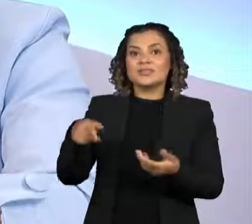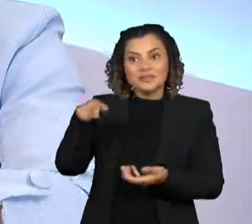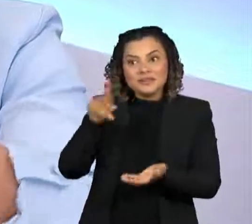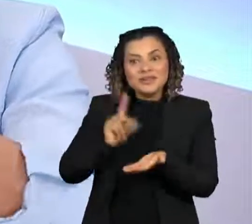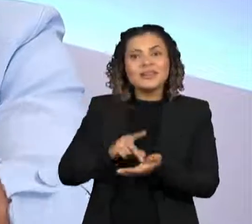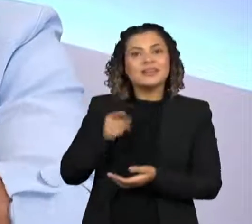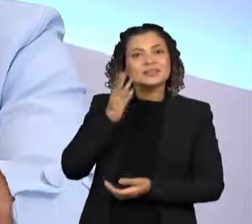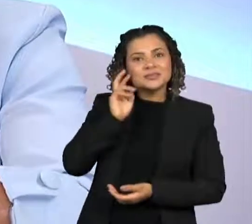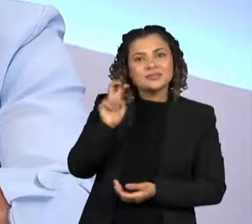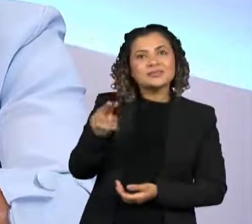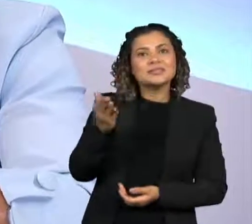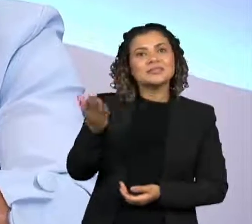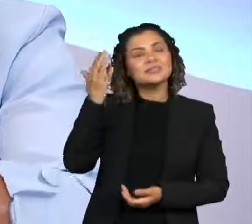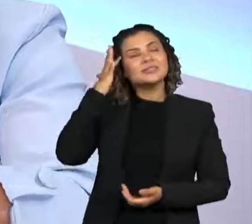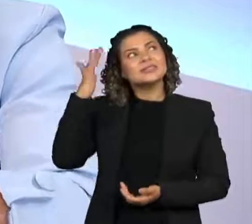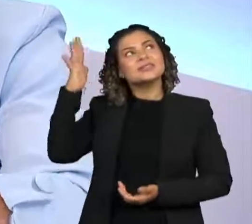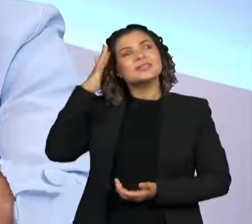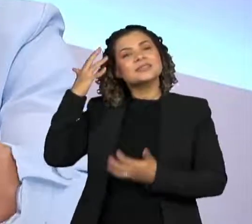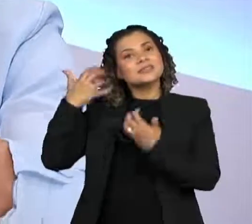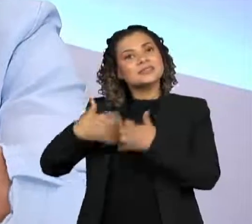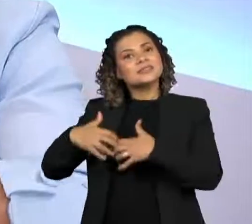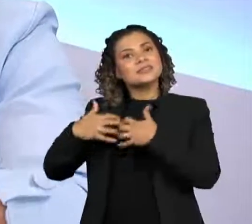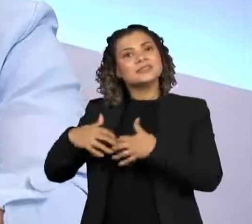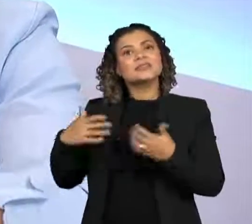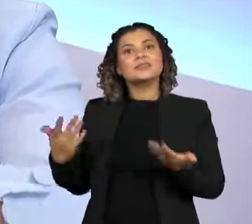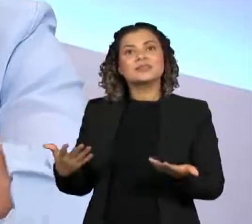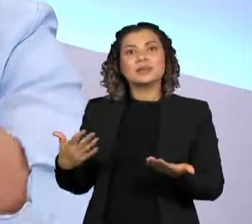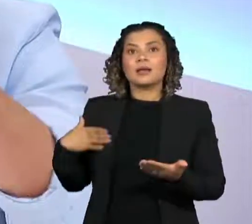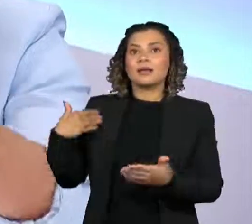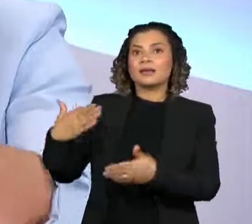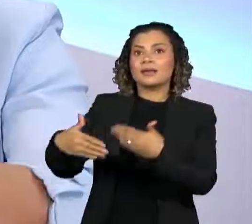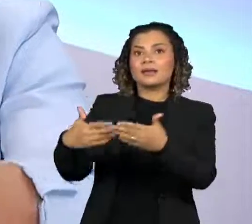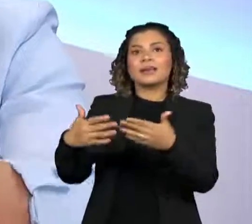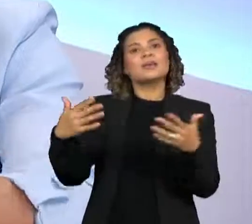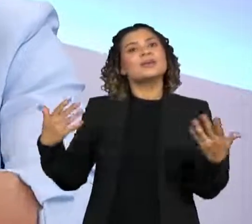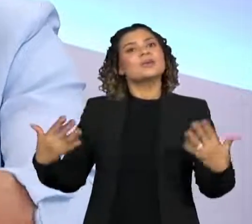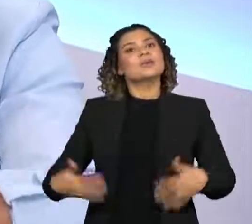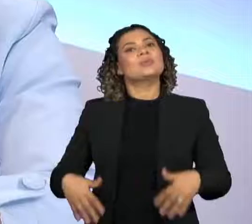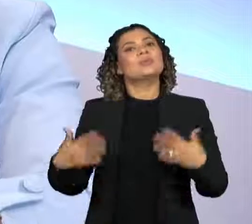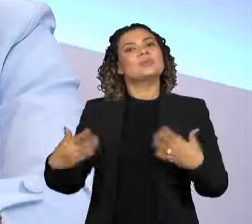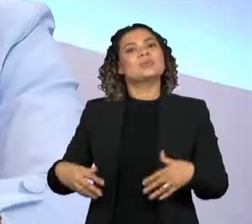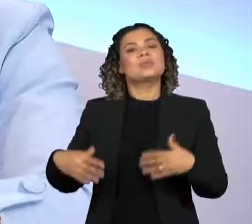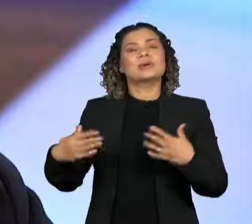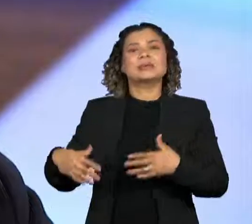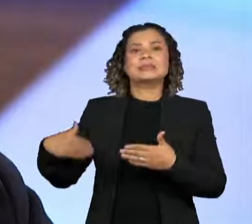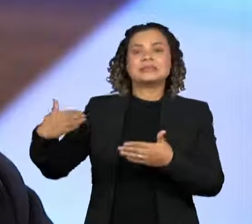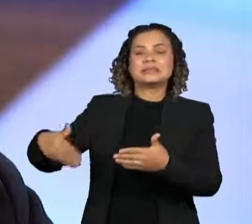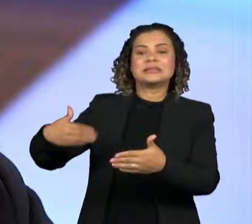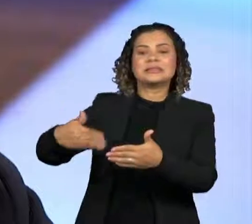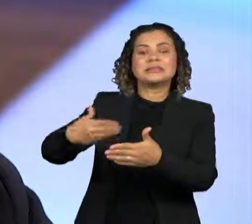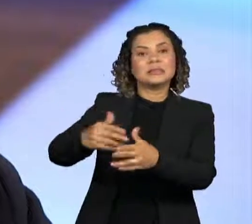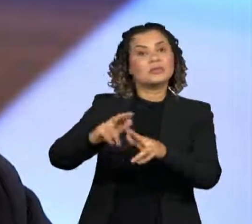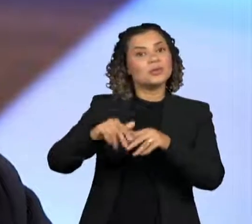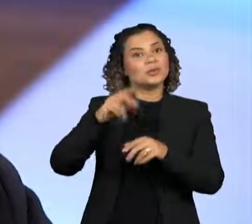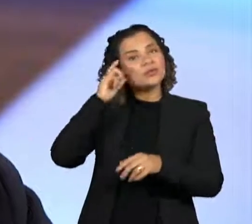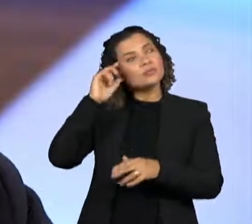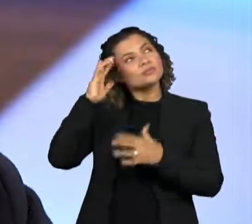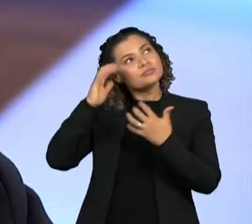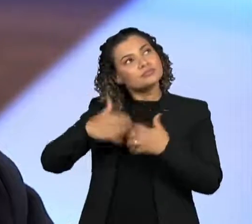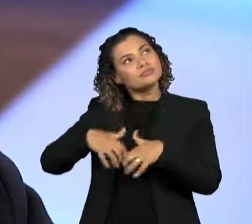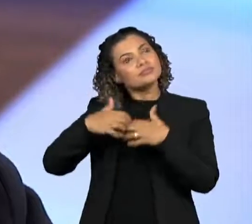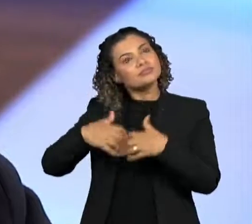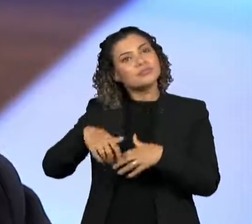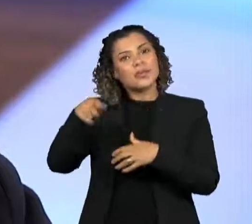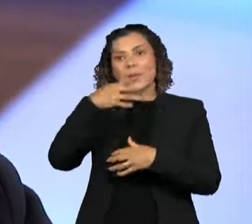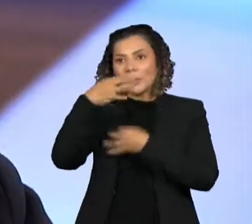pela frente, na nossa cabeça, naquele momento, um caminho muito florido para percorrer. E eu fui até rever um pouco